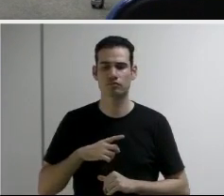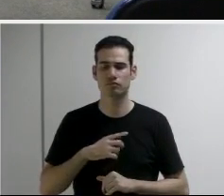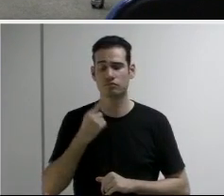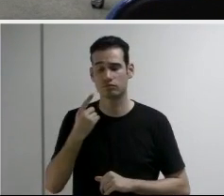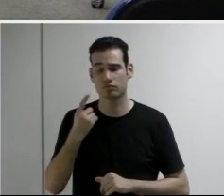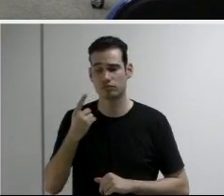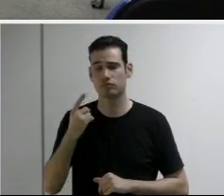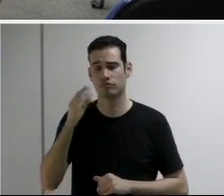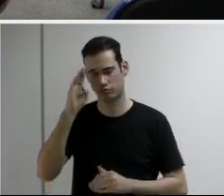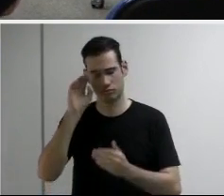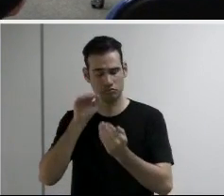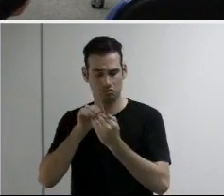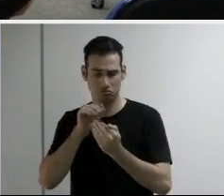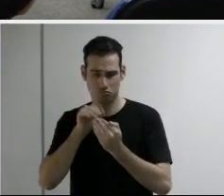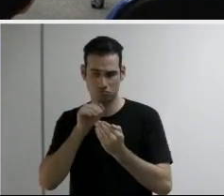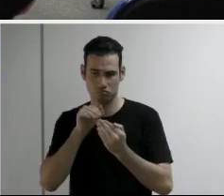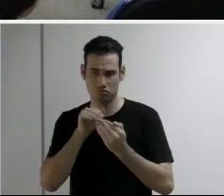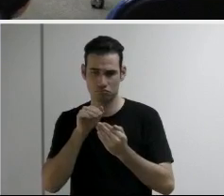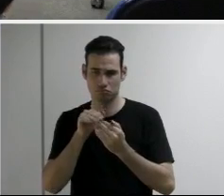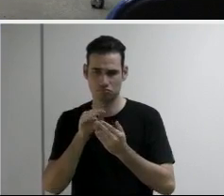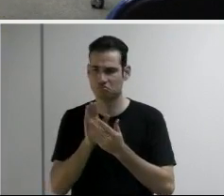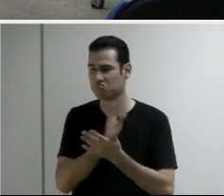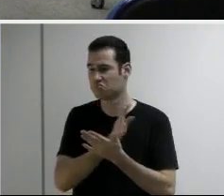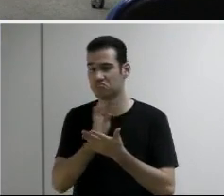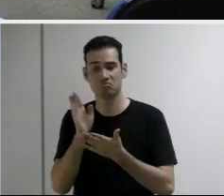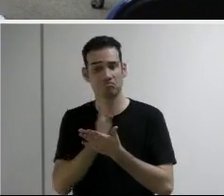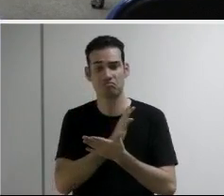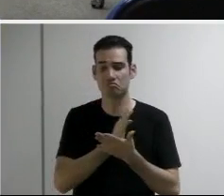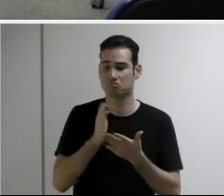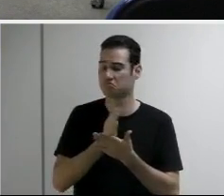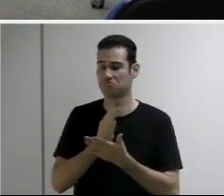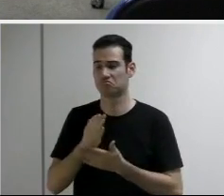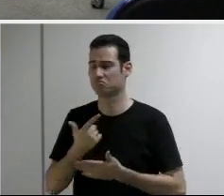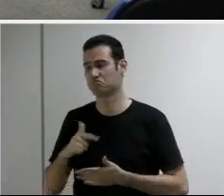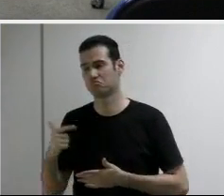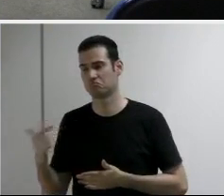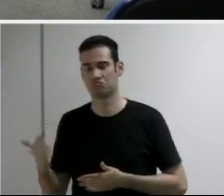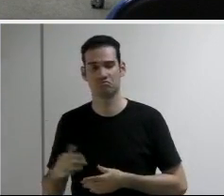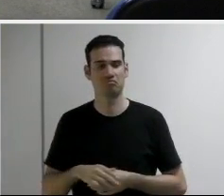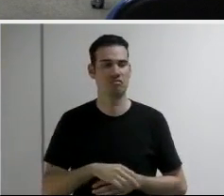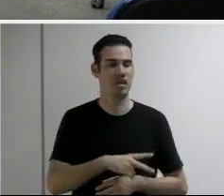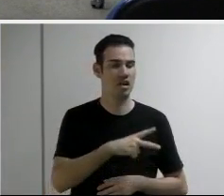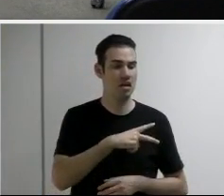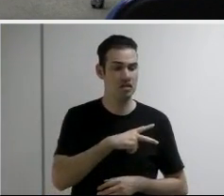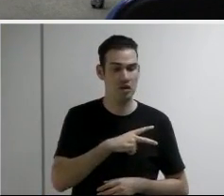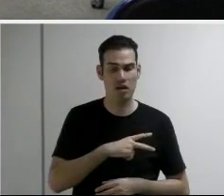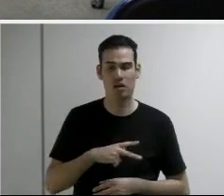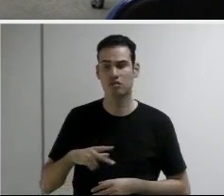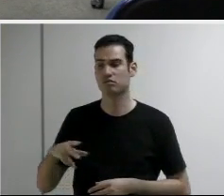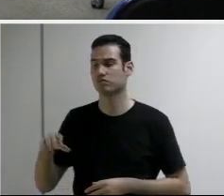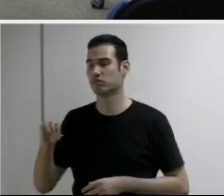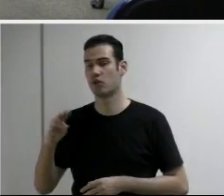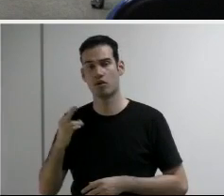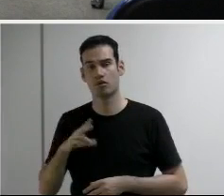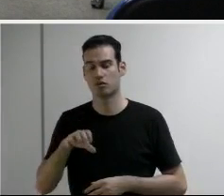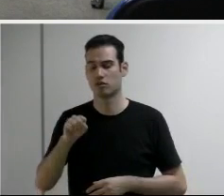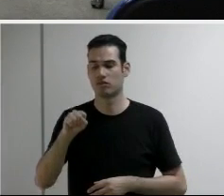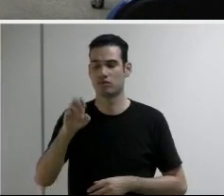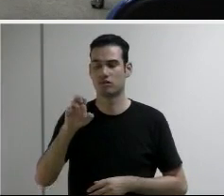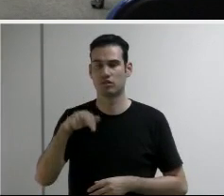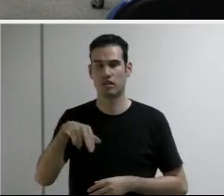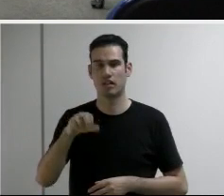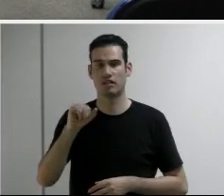consentimento, né? Ele não faz uma distinção entre consentimento para dados sensíveis e dados pessoais. Então, a ideia inicial era